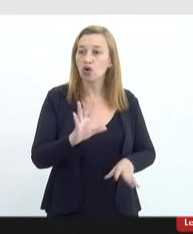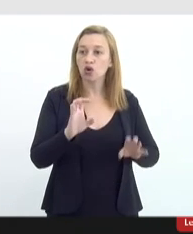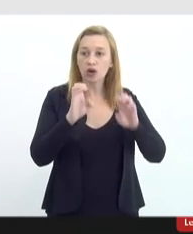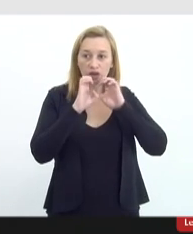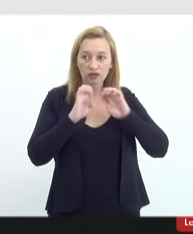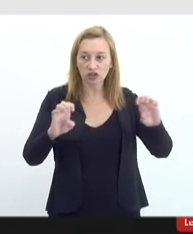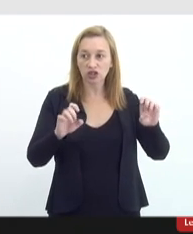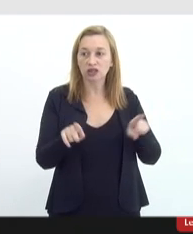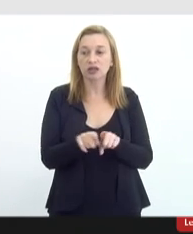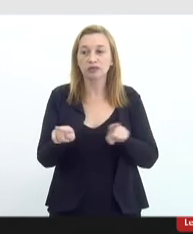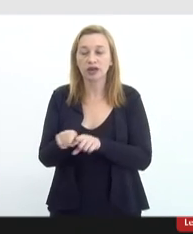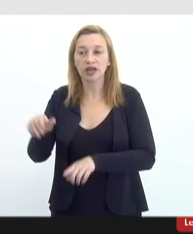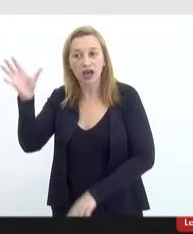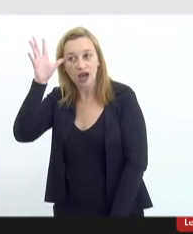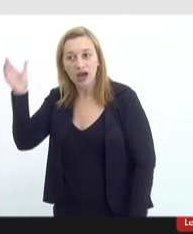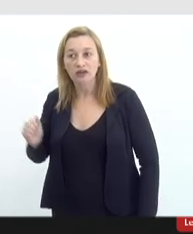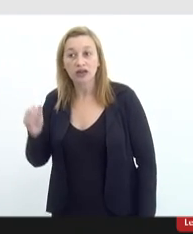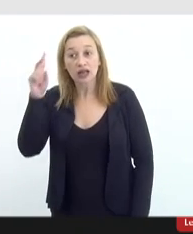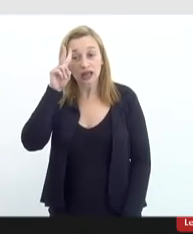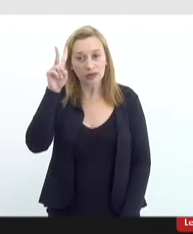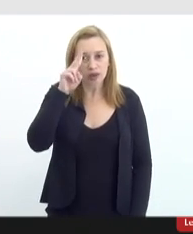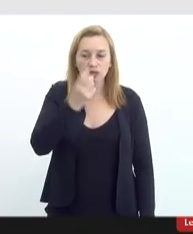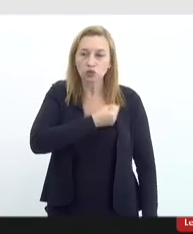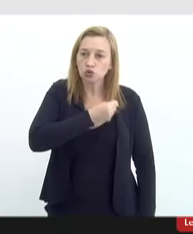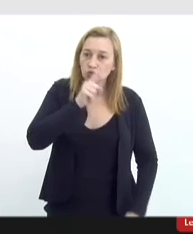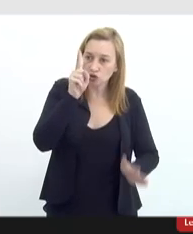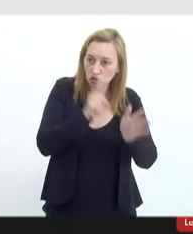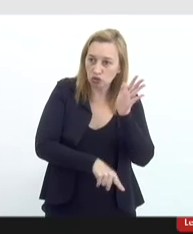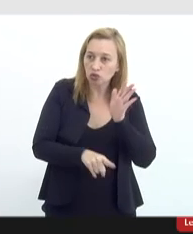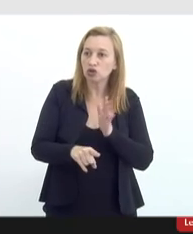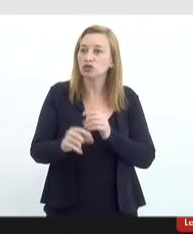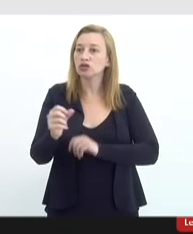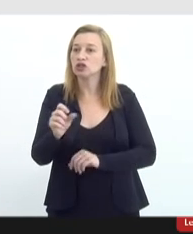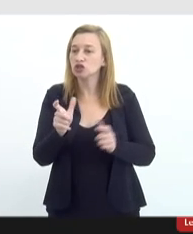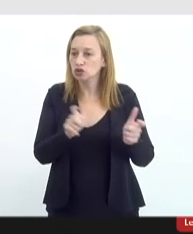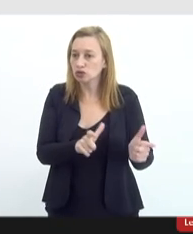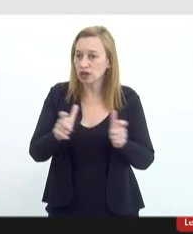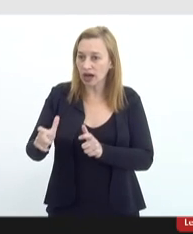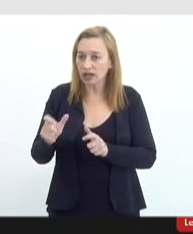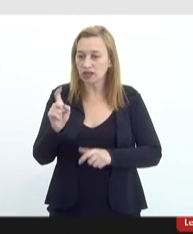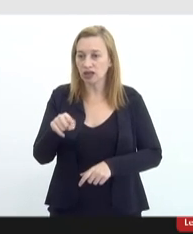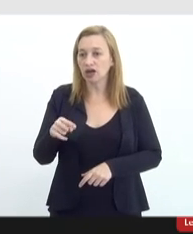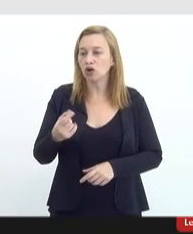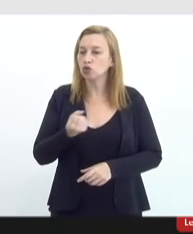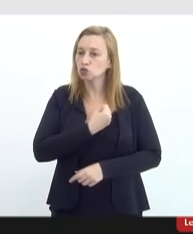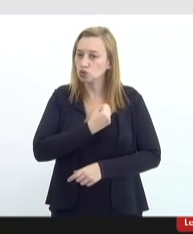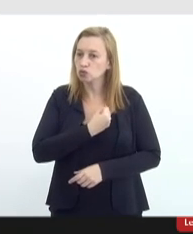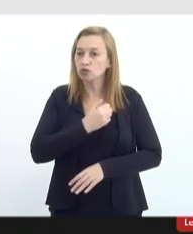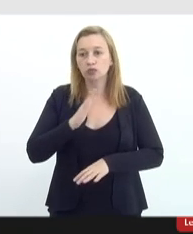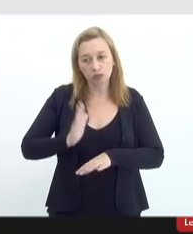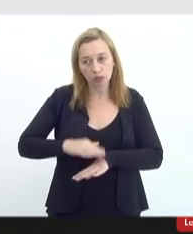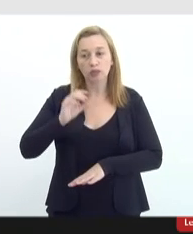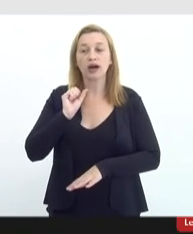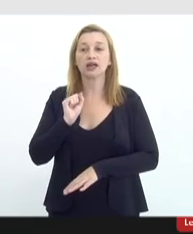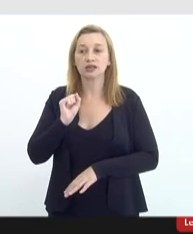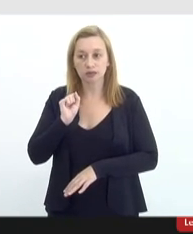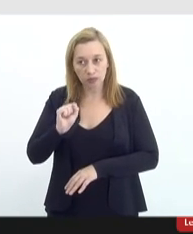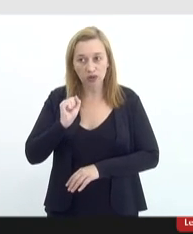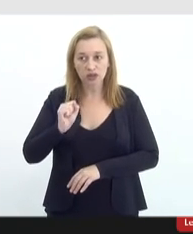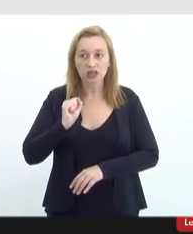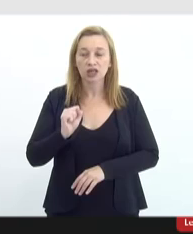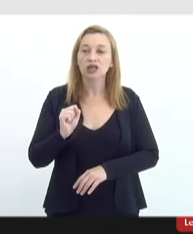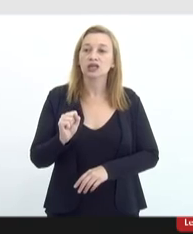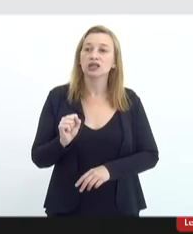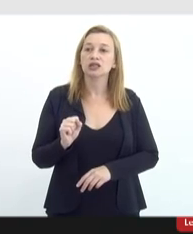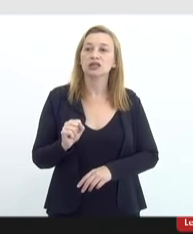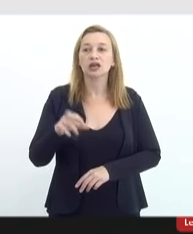afro. Lembrando aí, novamente, o baixo registro, ainda mais nessas localidades, tá? Ou seja, um número talvez muito maior. Então, são essas